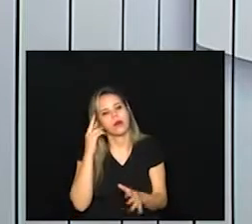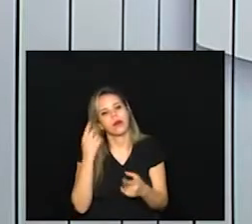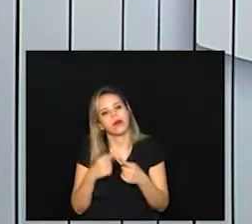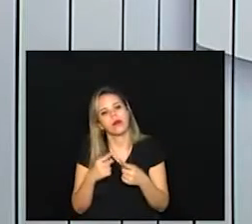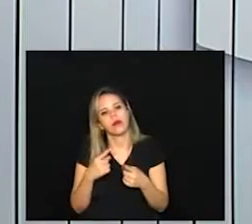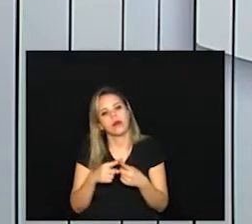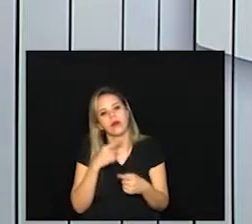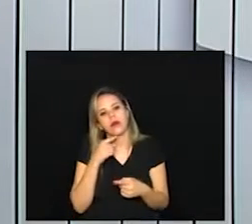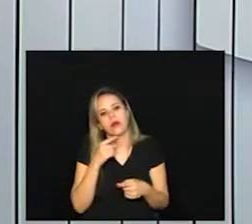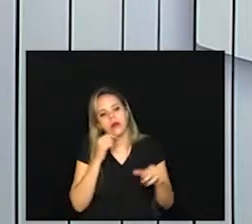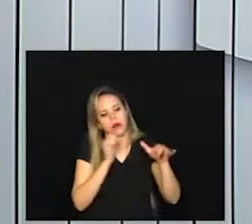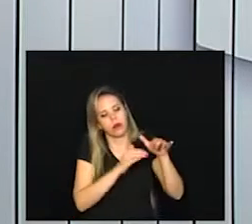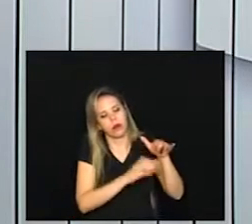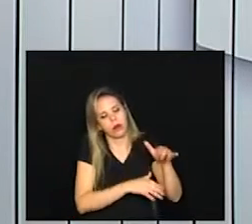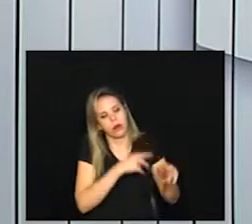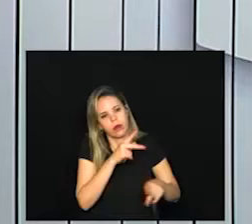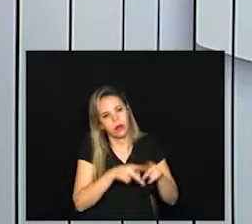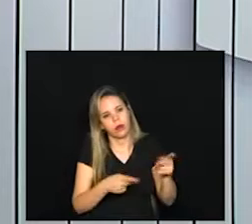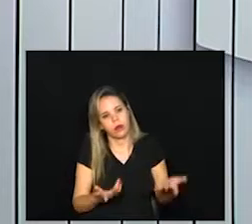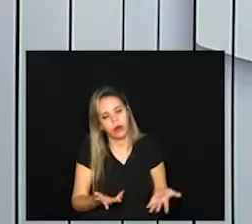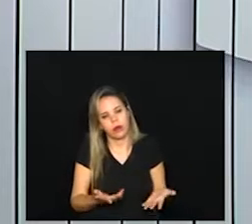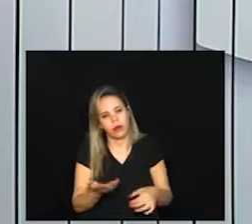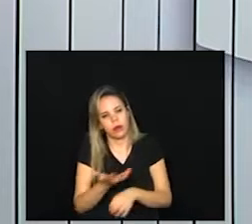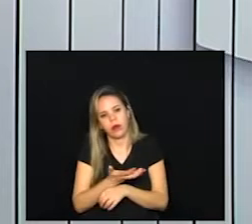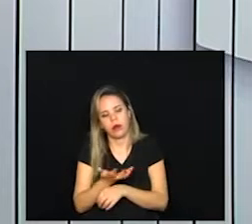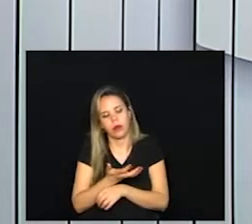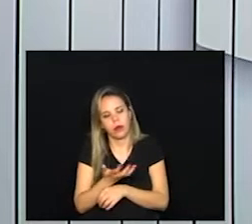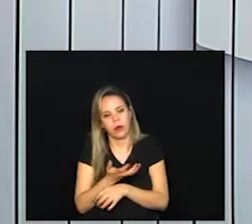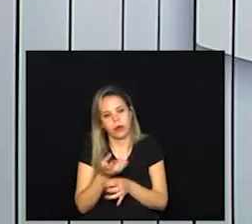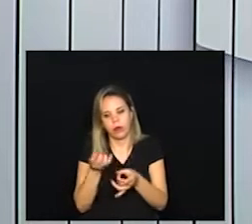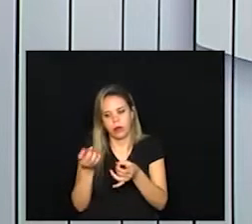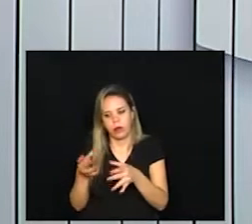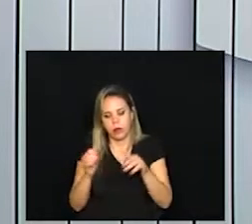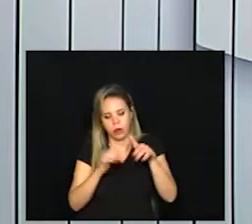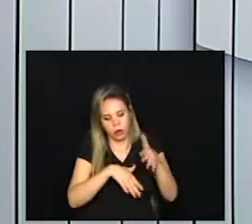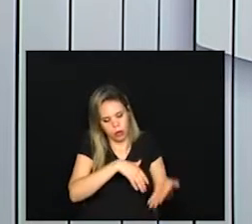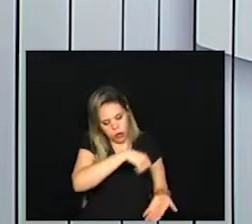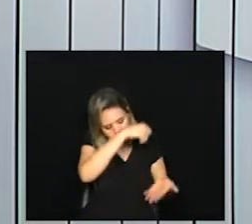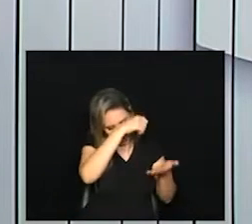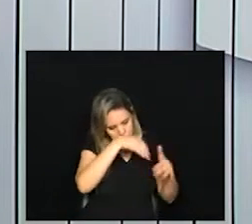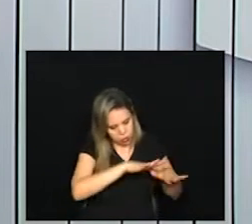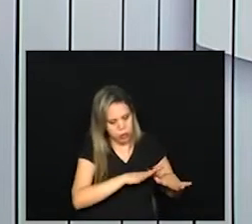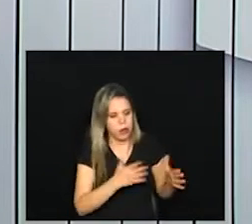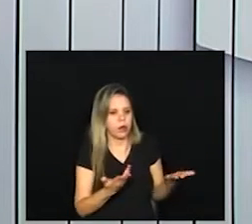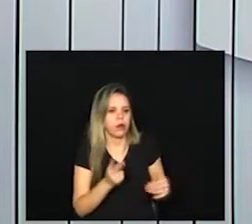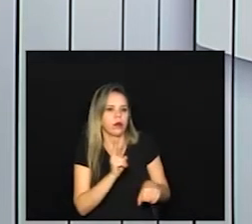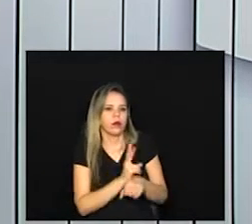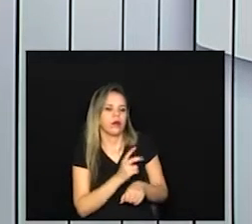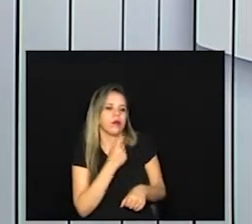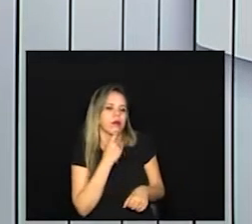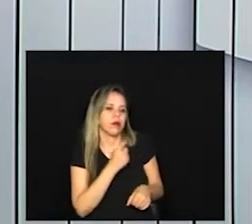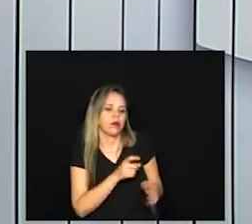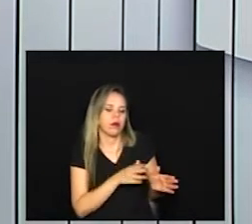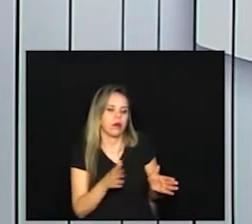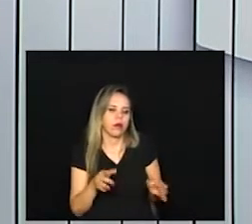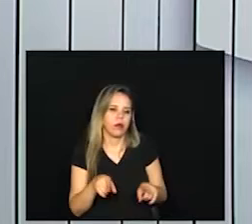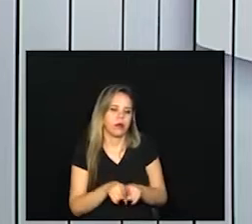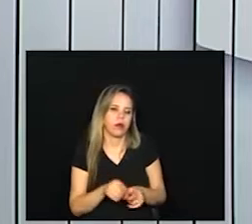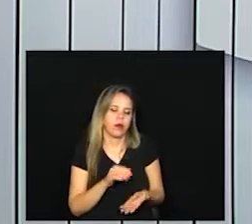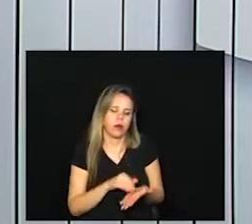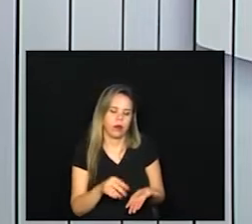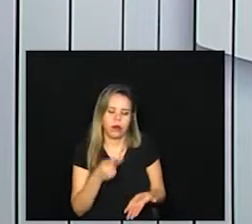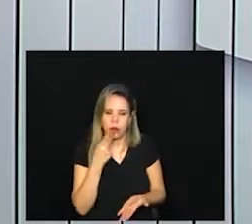a questão do bagageiro, quando as pessoas em situação de rua deixam os seus pertences, agora no inverno, pelo que a secretária